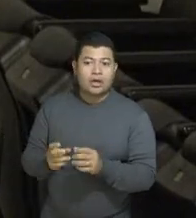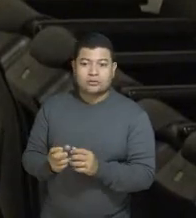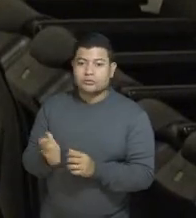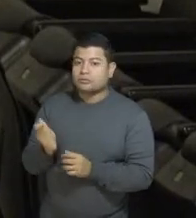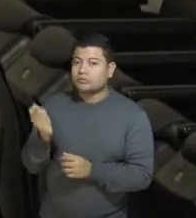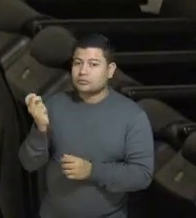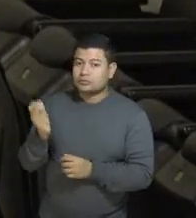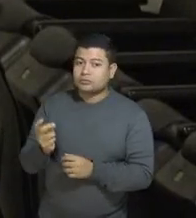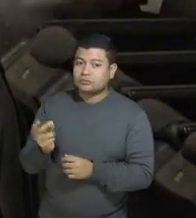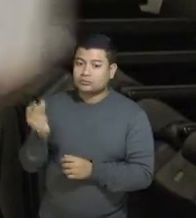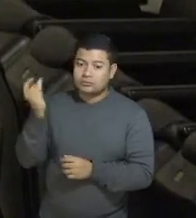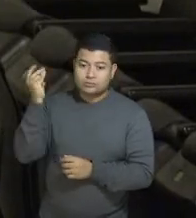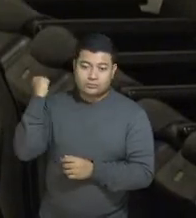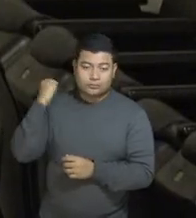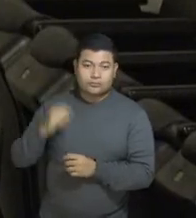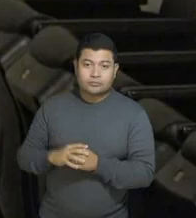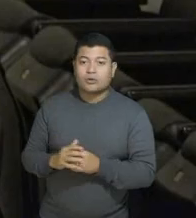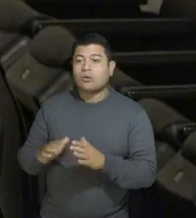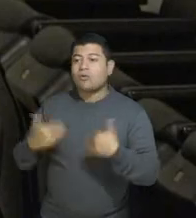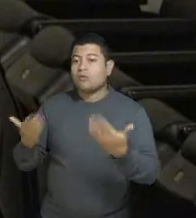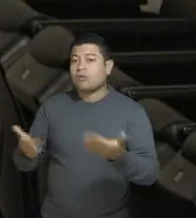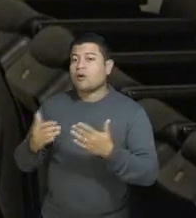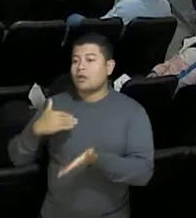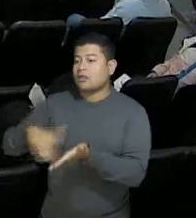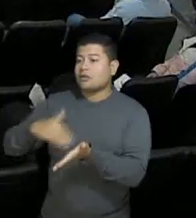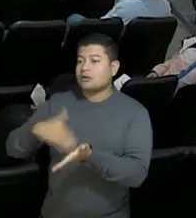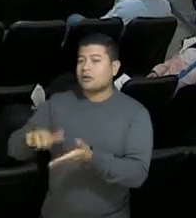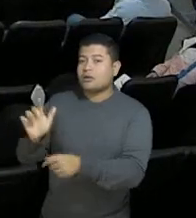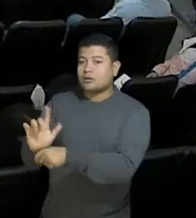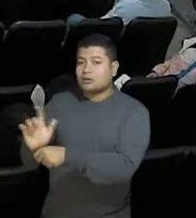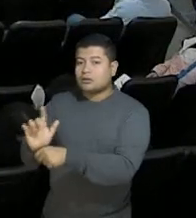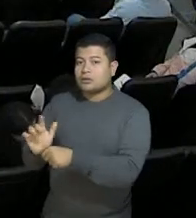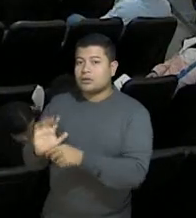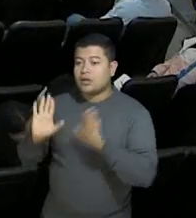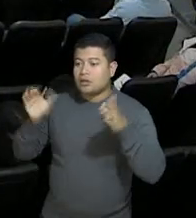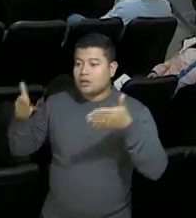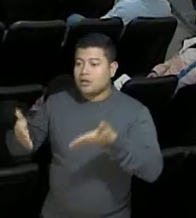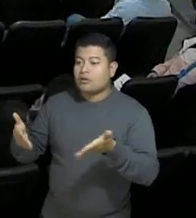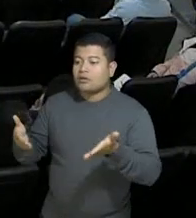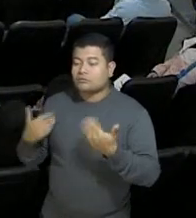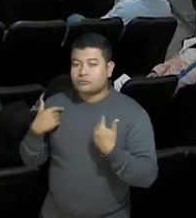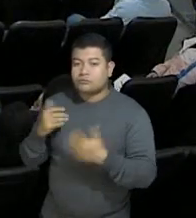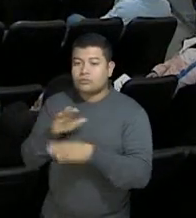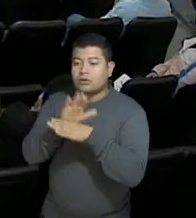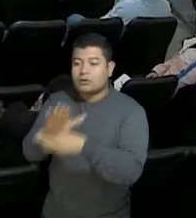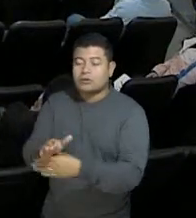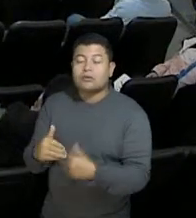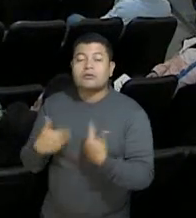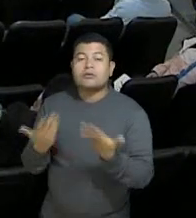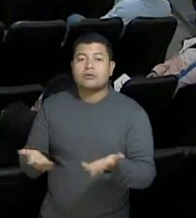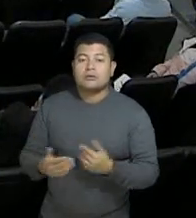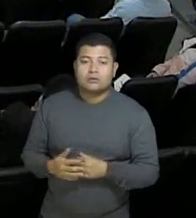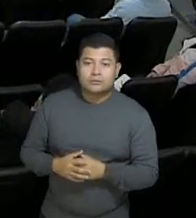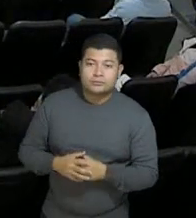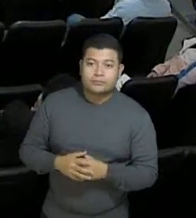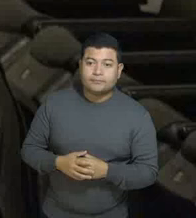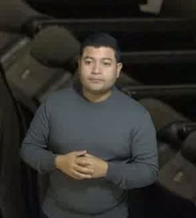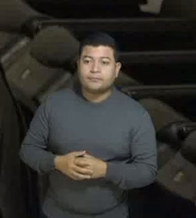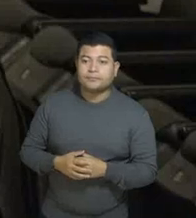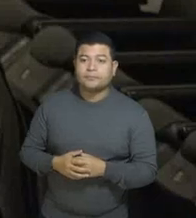foi o secretário, qual foi a gestão que olhou para isso até hoje, né? Então veio